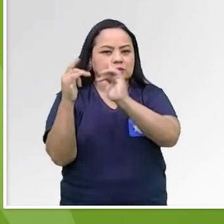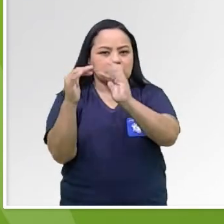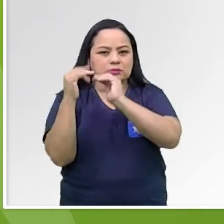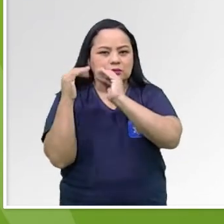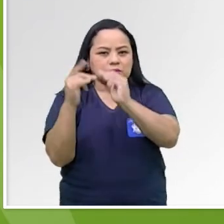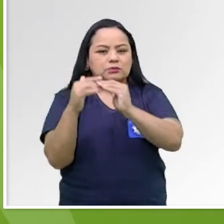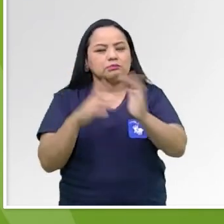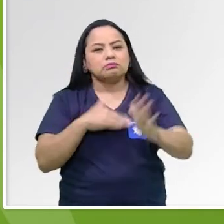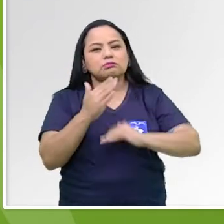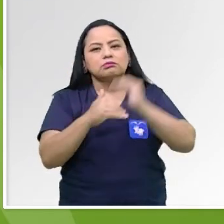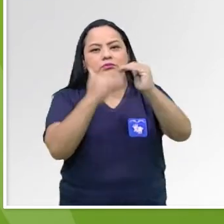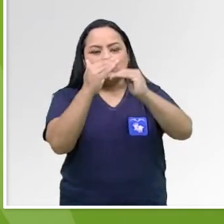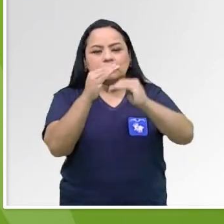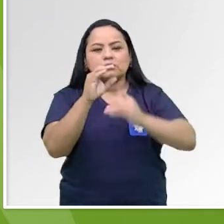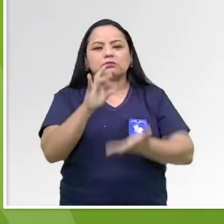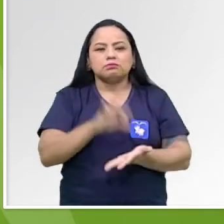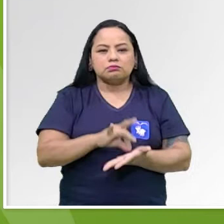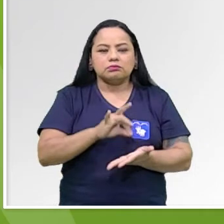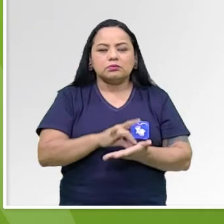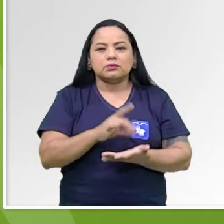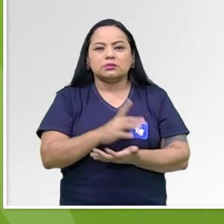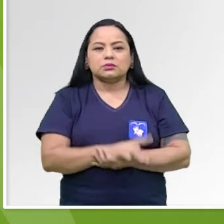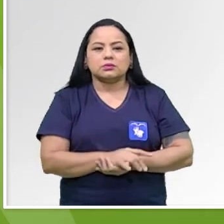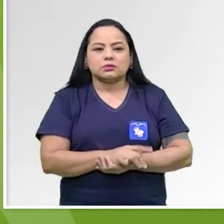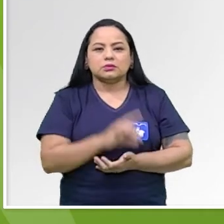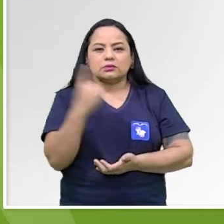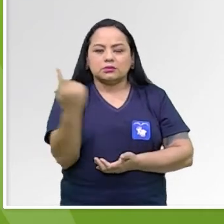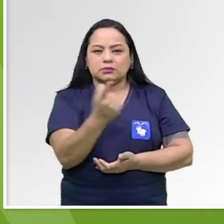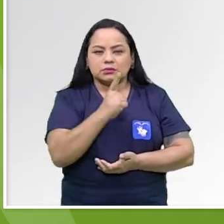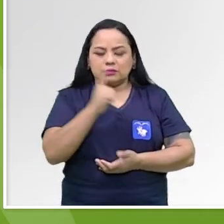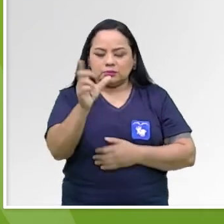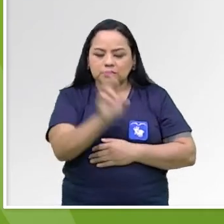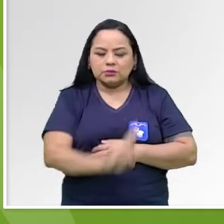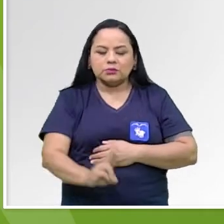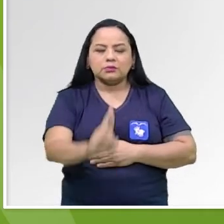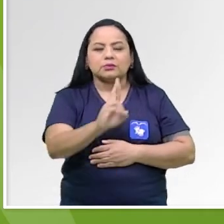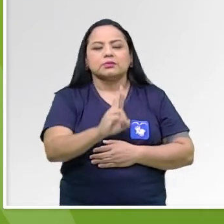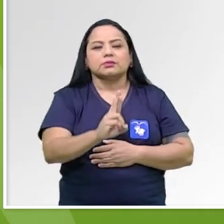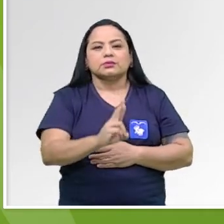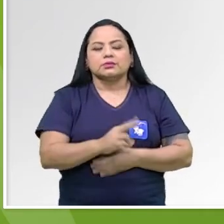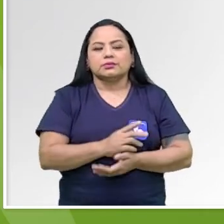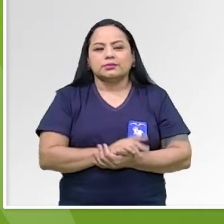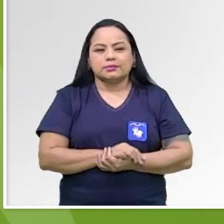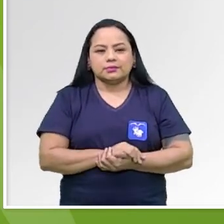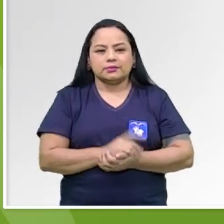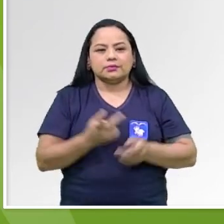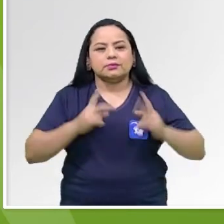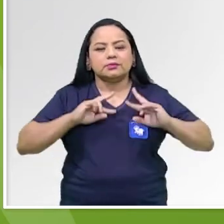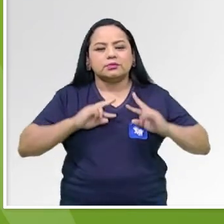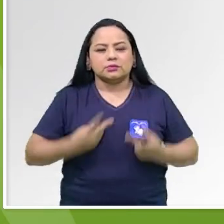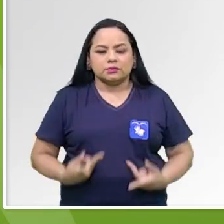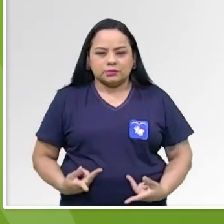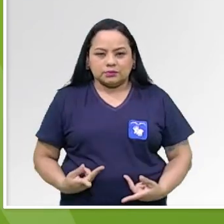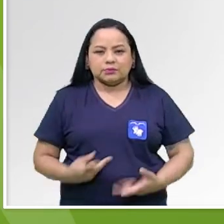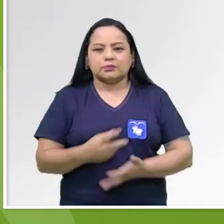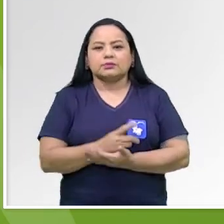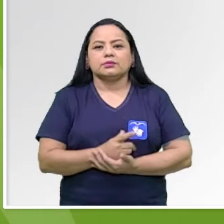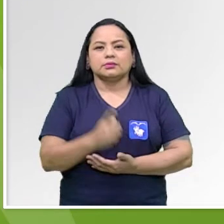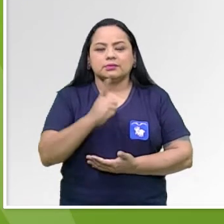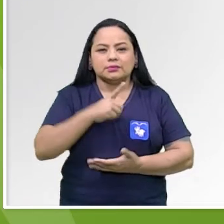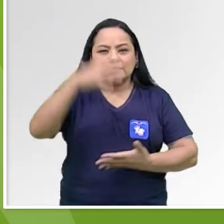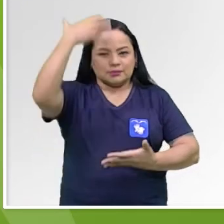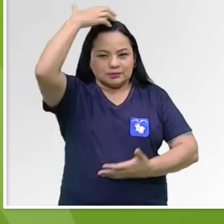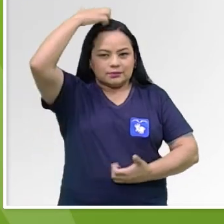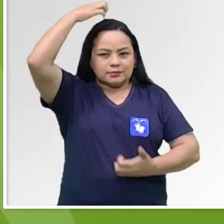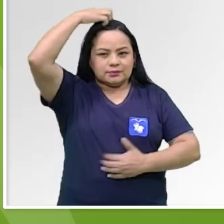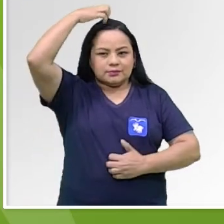bastante desenvolvido, tá? E aí a gente tem como representante, nós temos aí o ser humano, né? Nós temos ali o